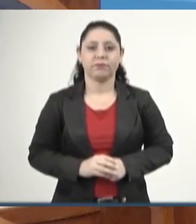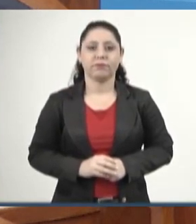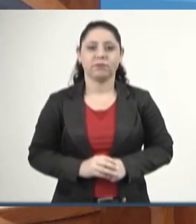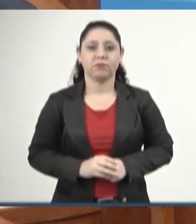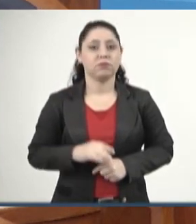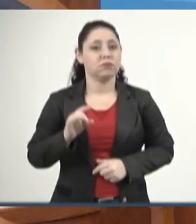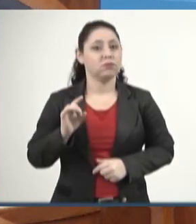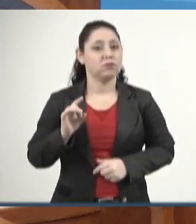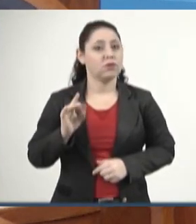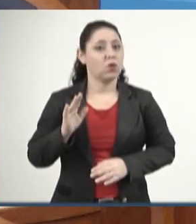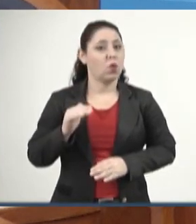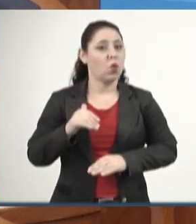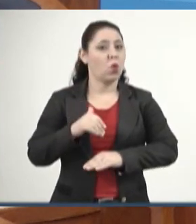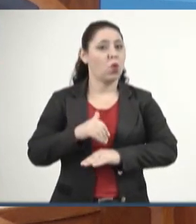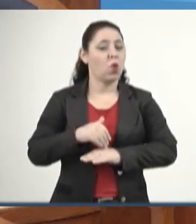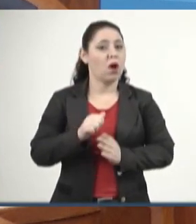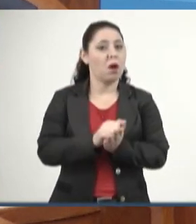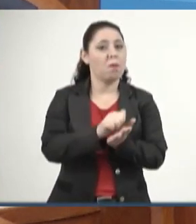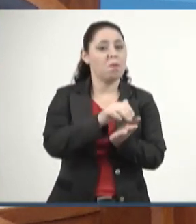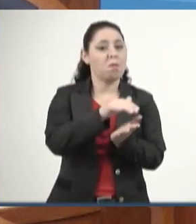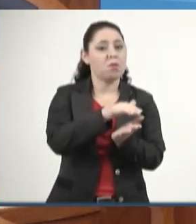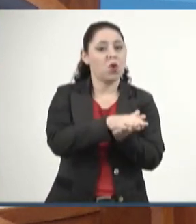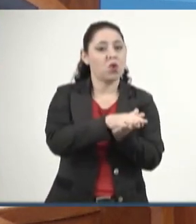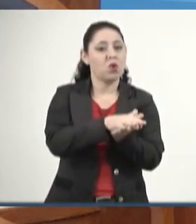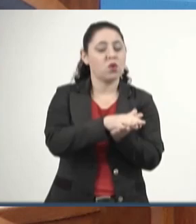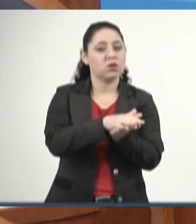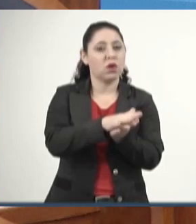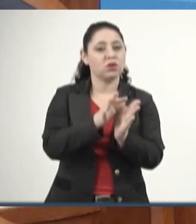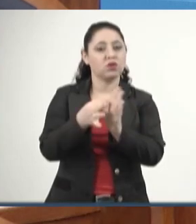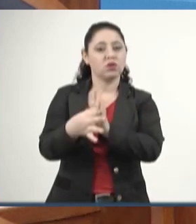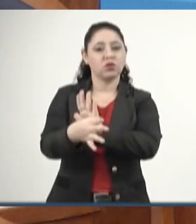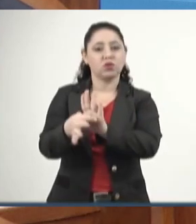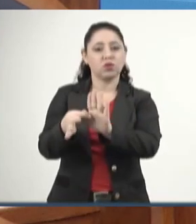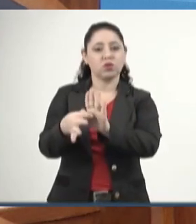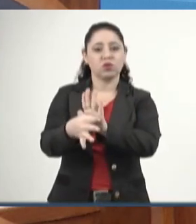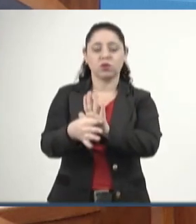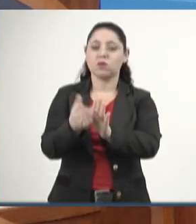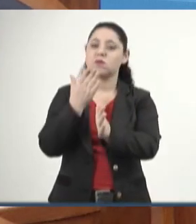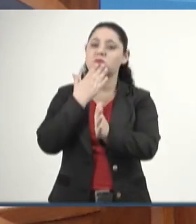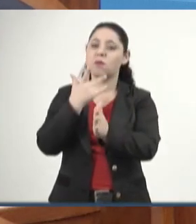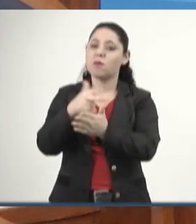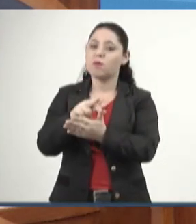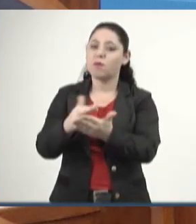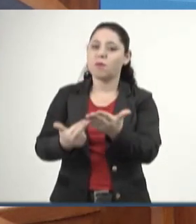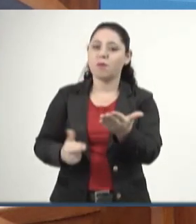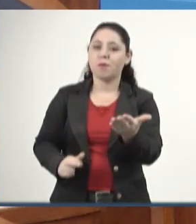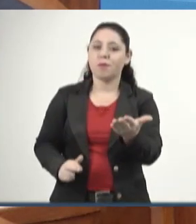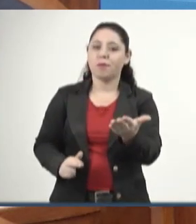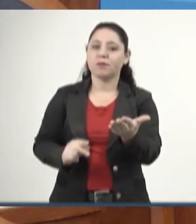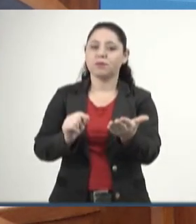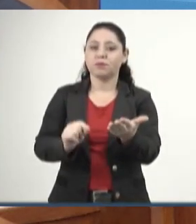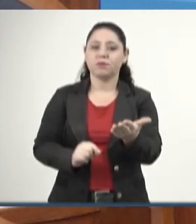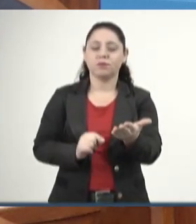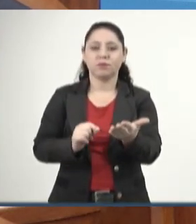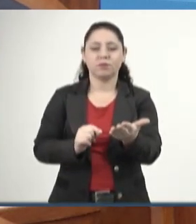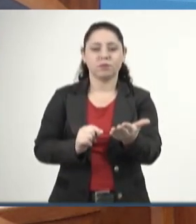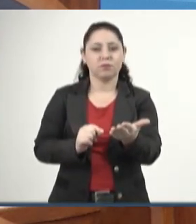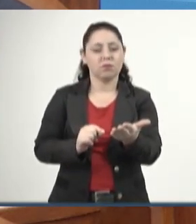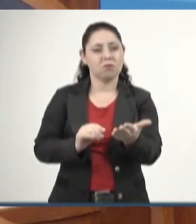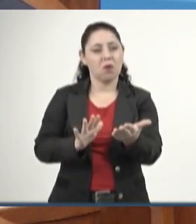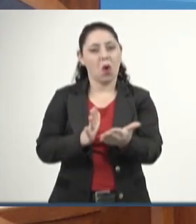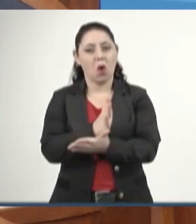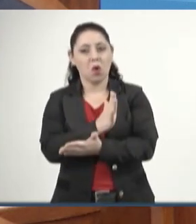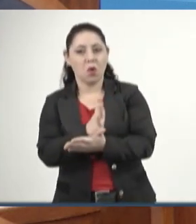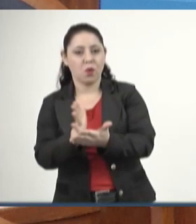a pena e a multa sugerida pelo relator, ela considerada